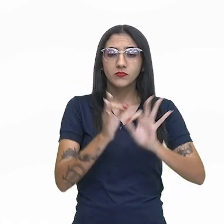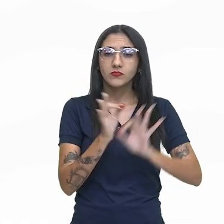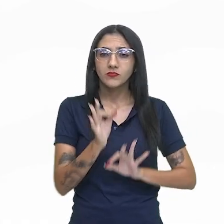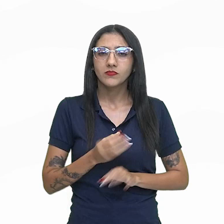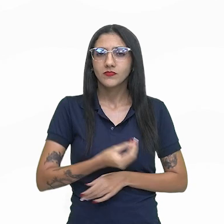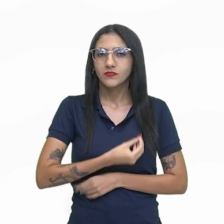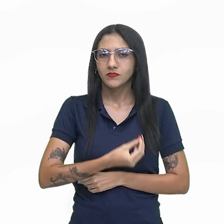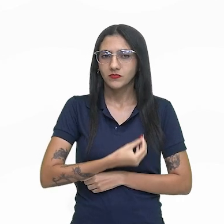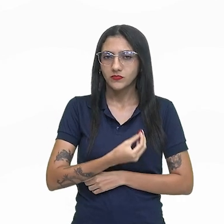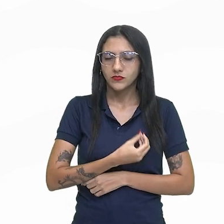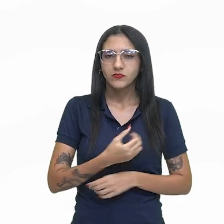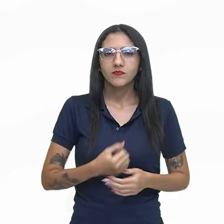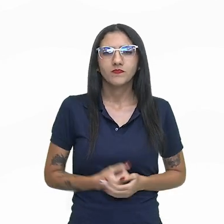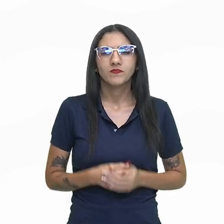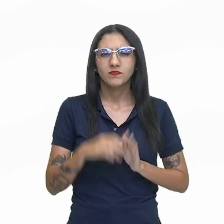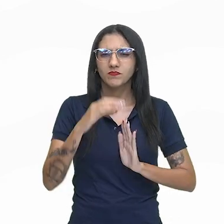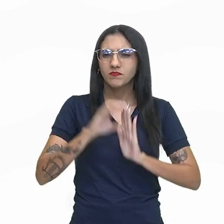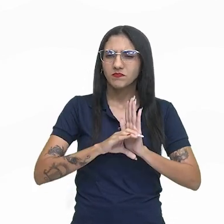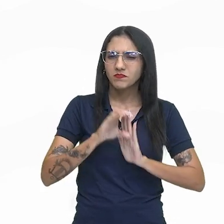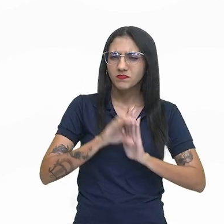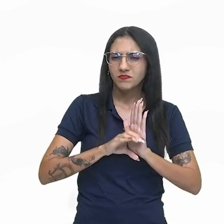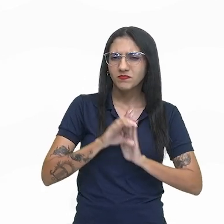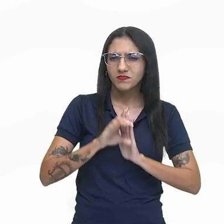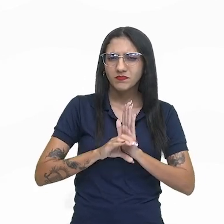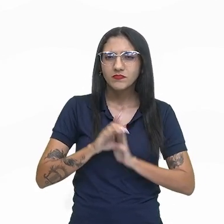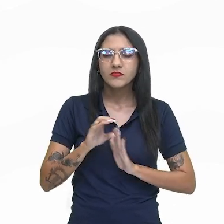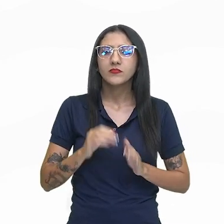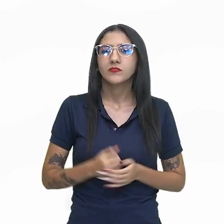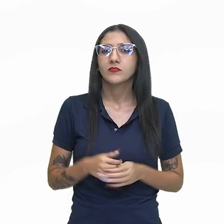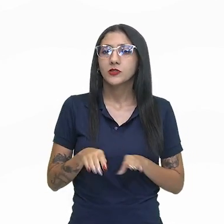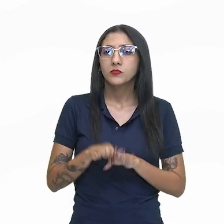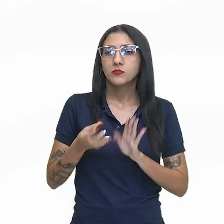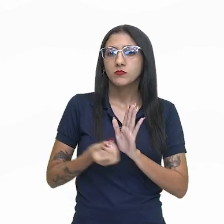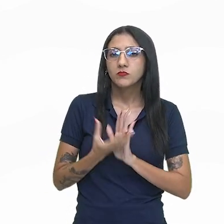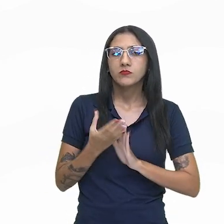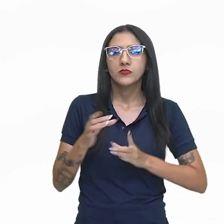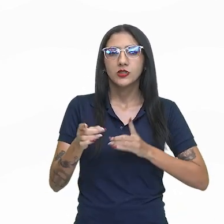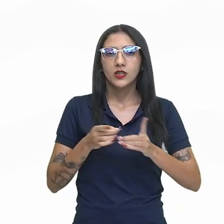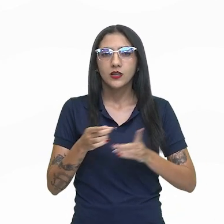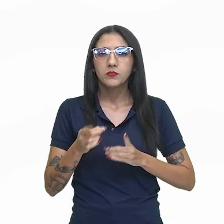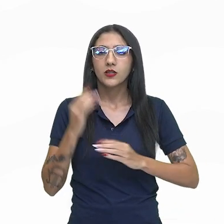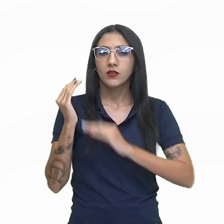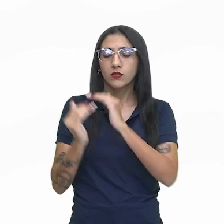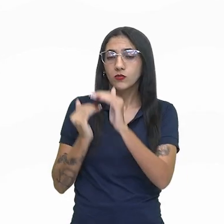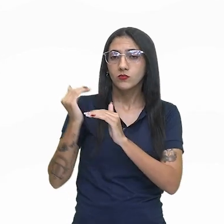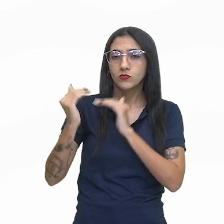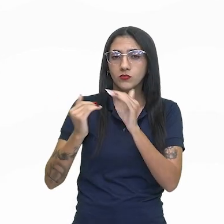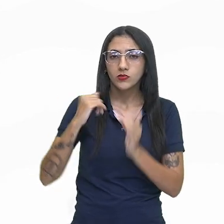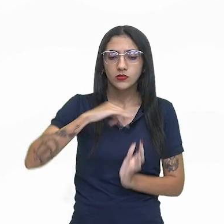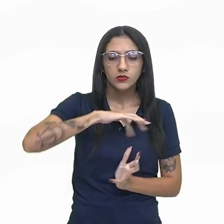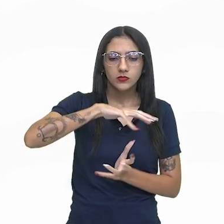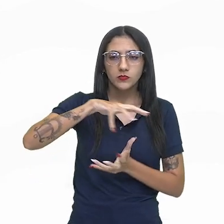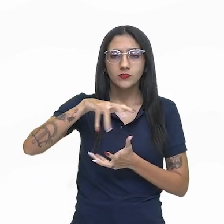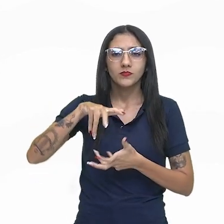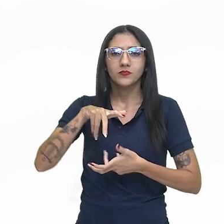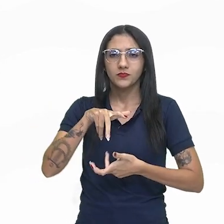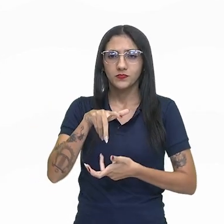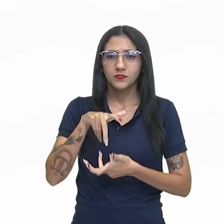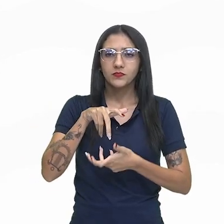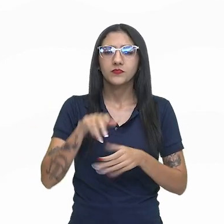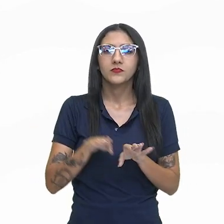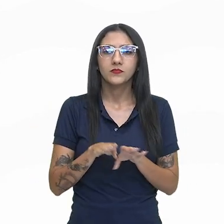seres vivos, fundamentos da ecologia, composição, dinâmica e evolução da